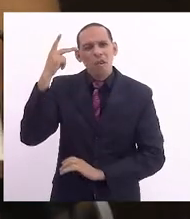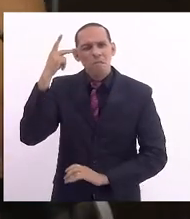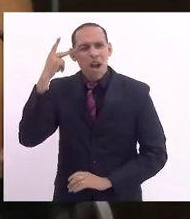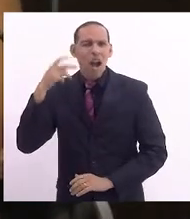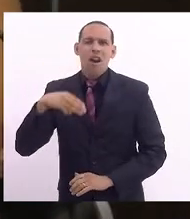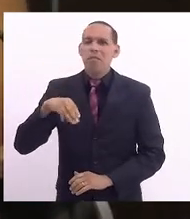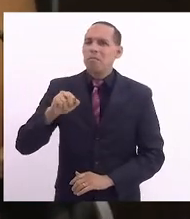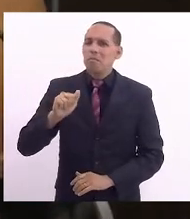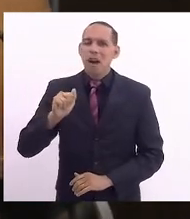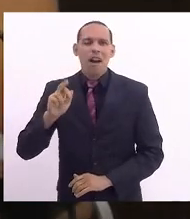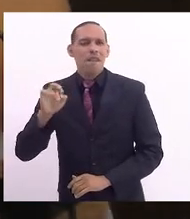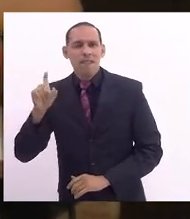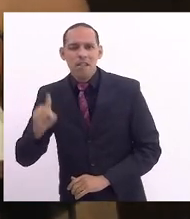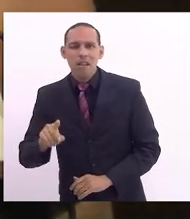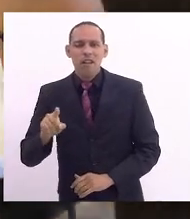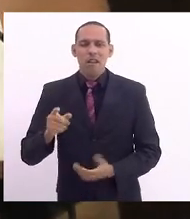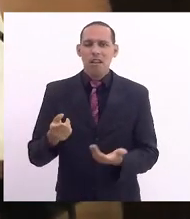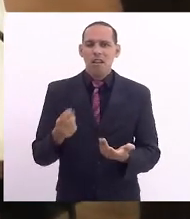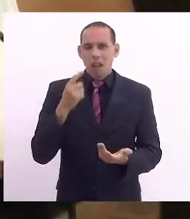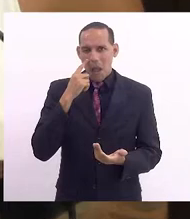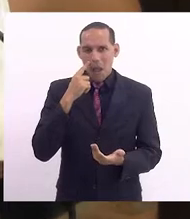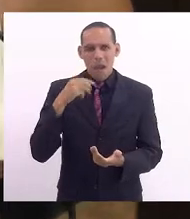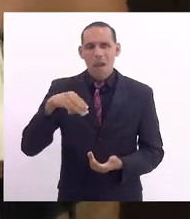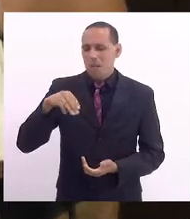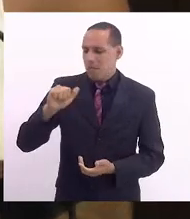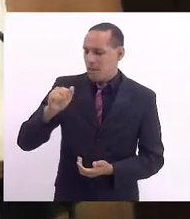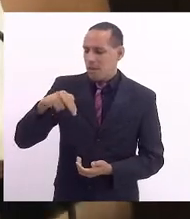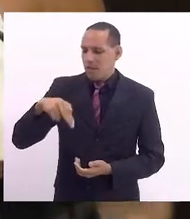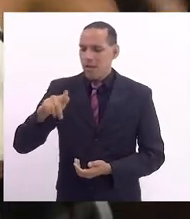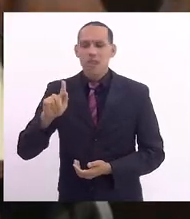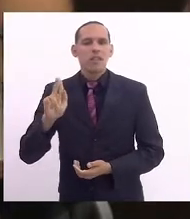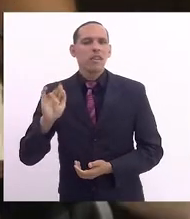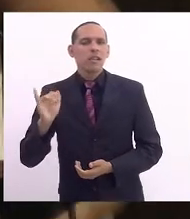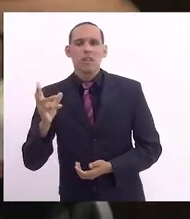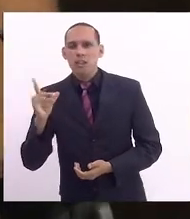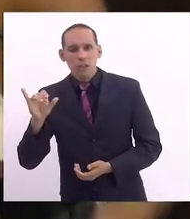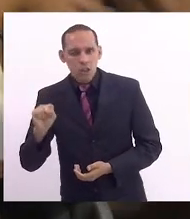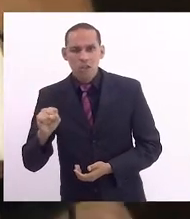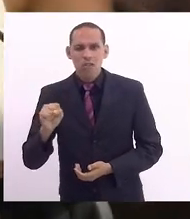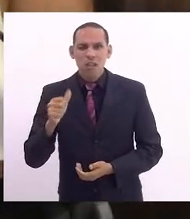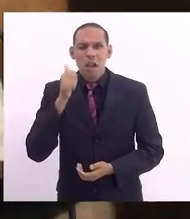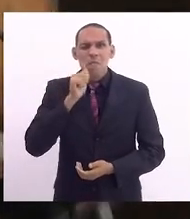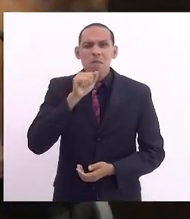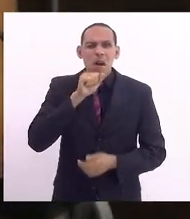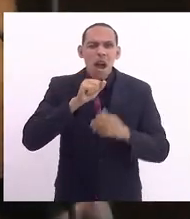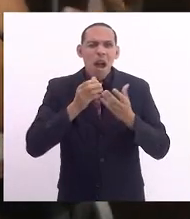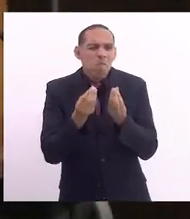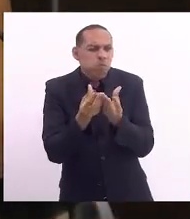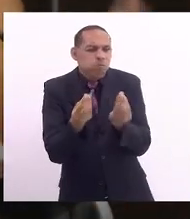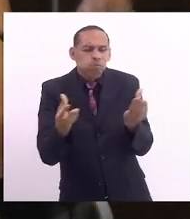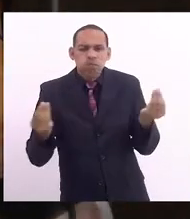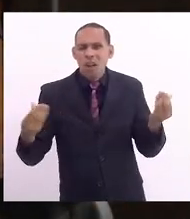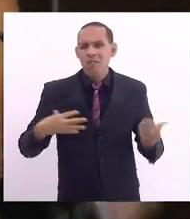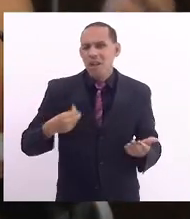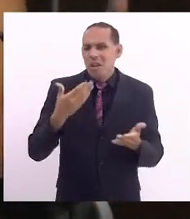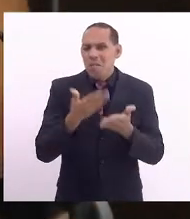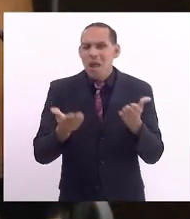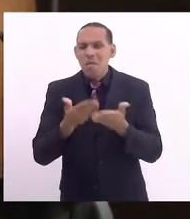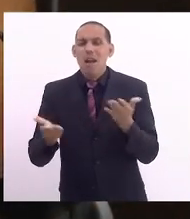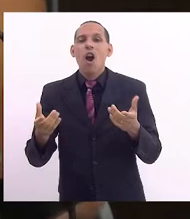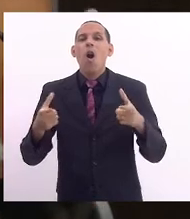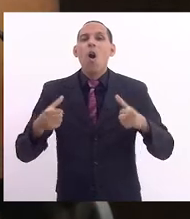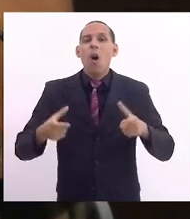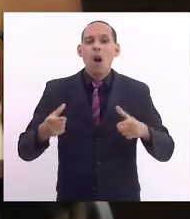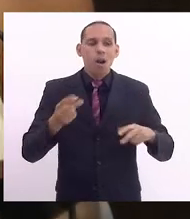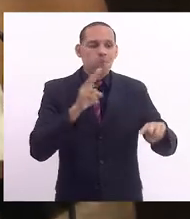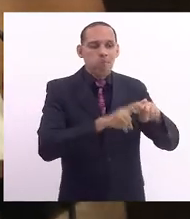Maré, mães de Manguinhos, mães e mães. E quantas mães perdem os seus filhos encarcerados ou